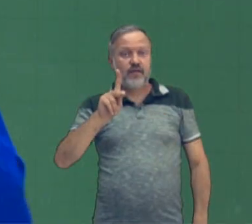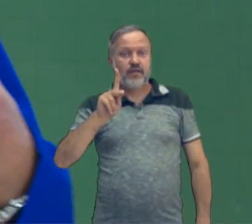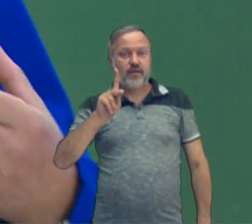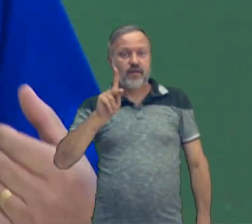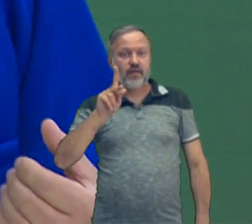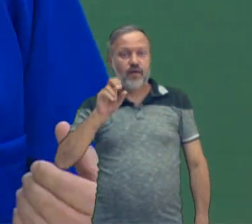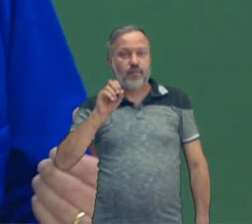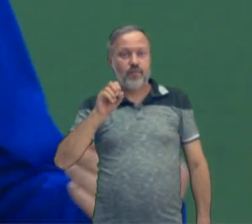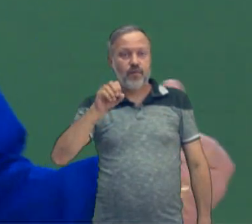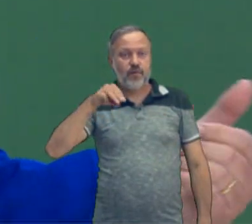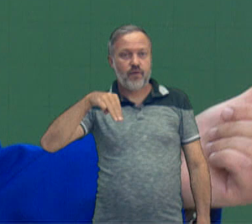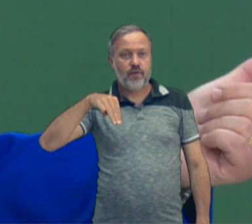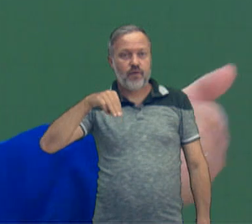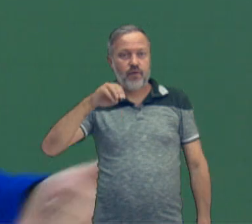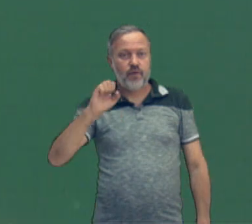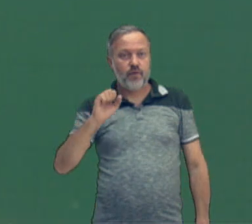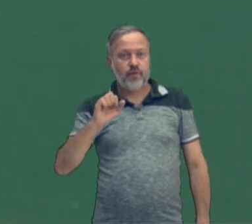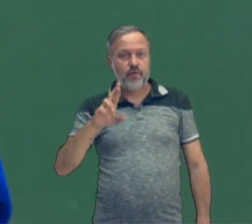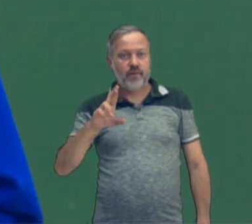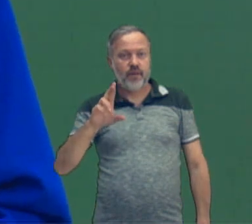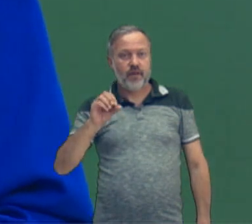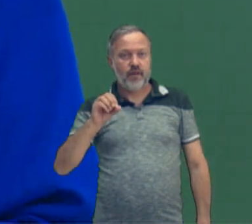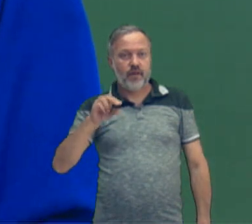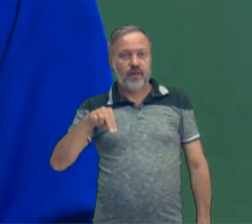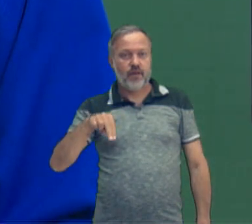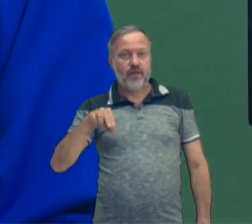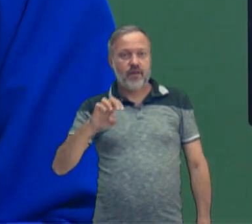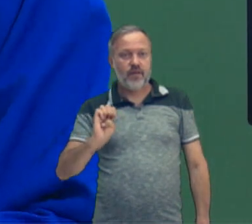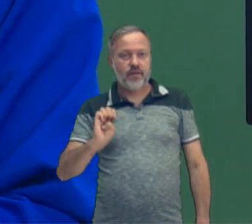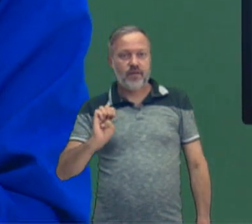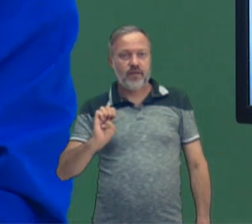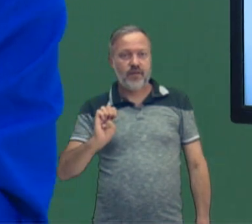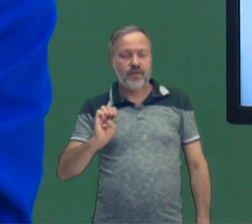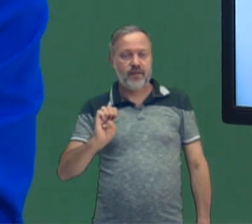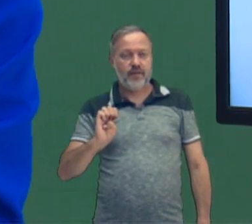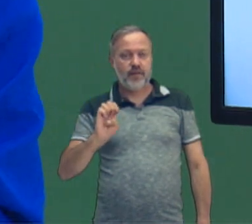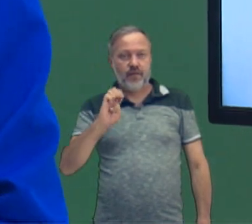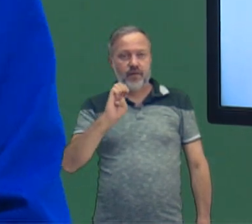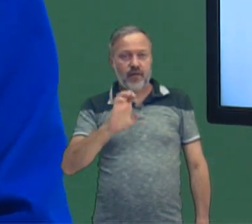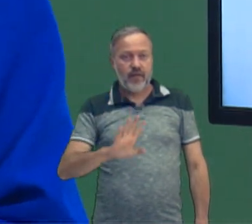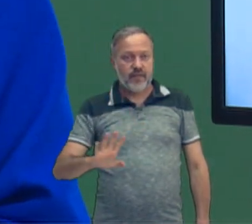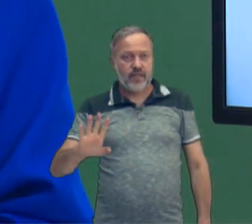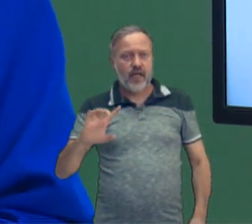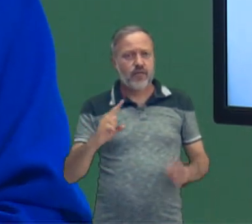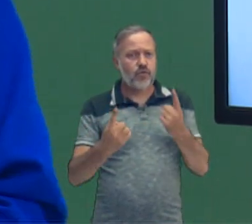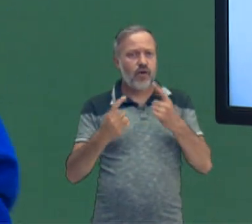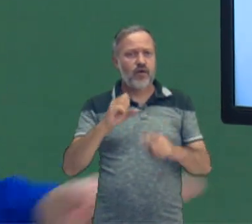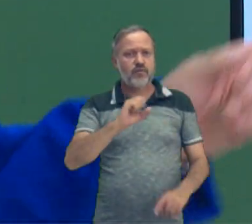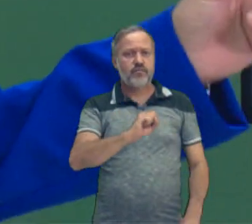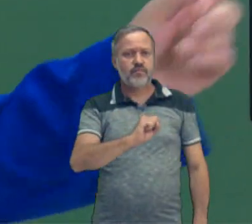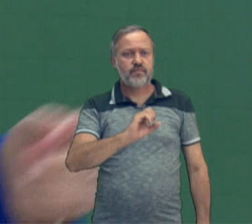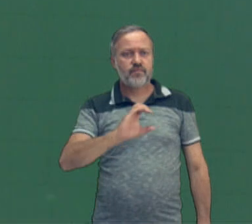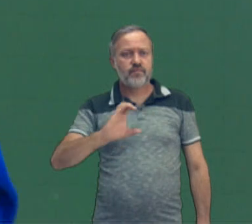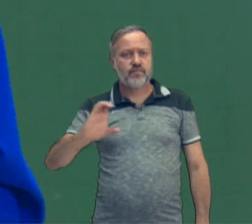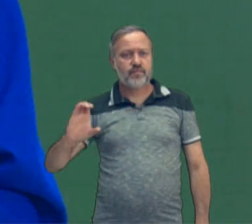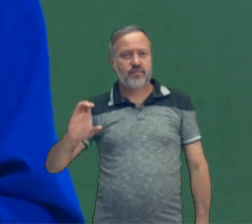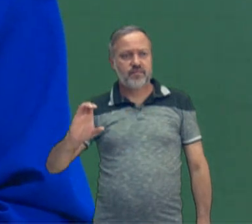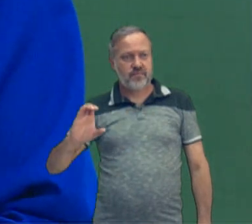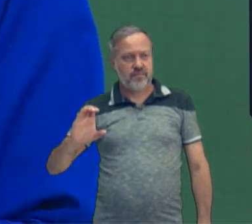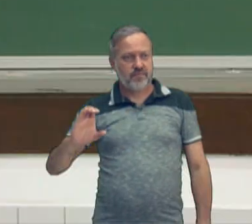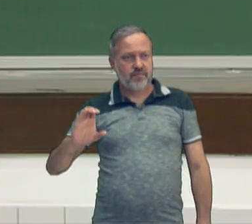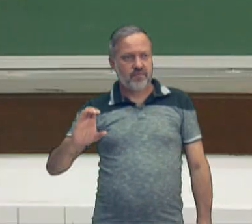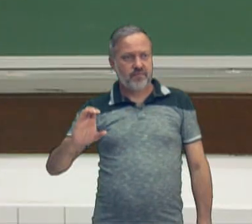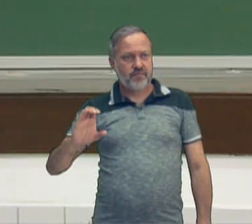trouxe consigo a relação aí do povo e da migração dos alemães. É por isso que o